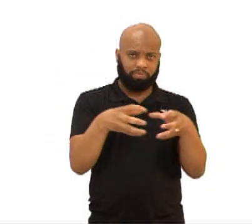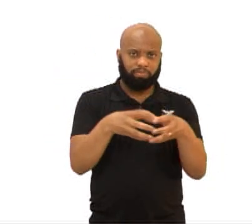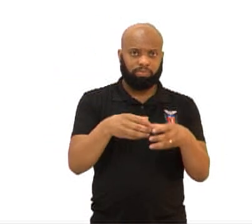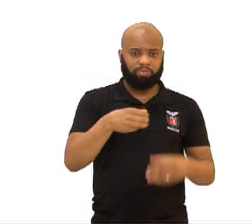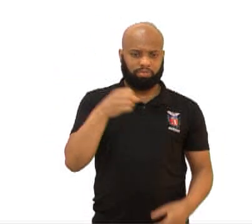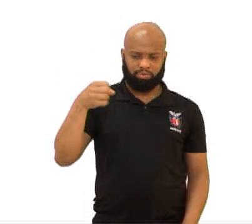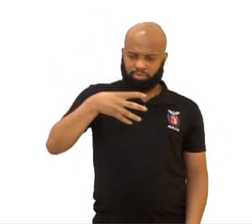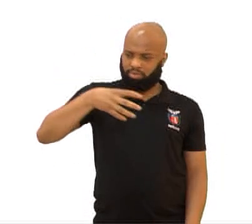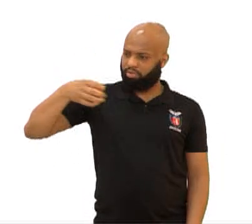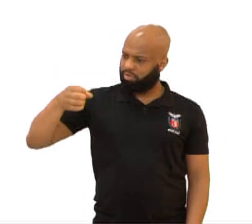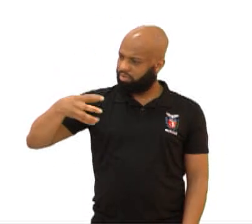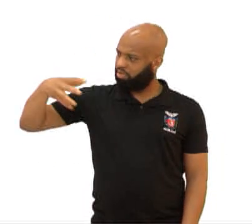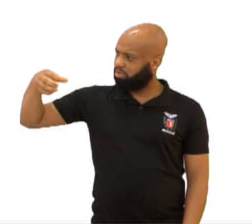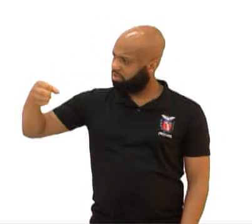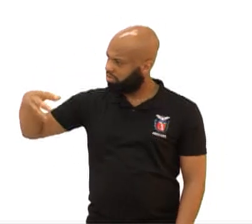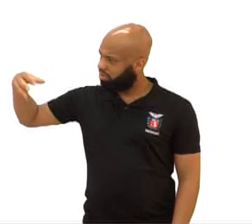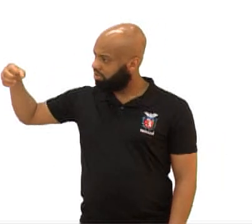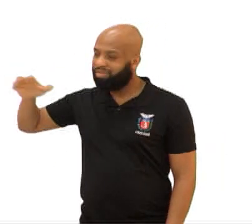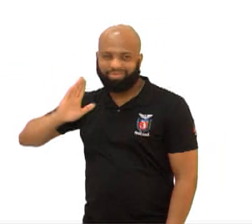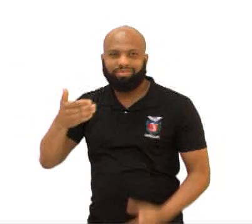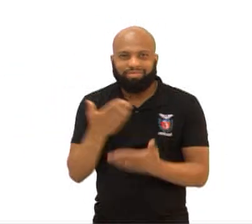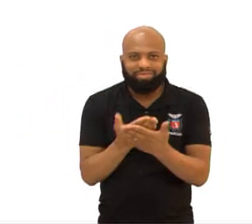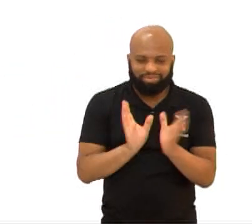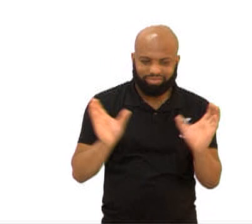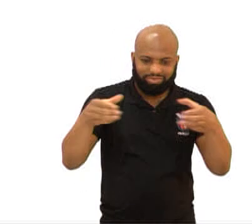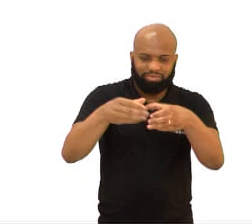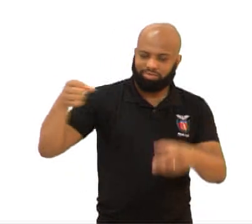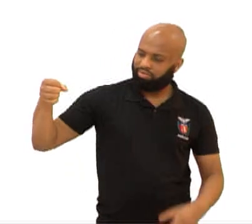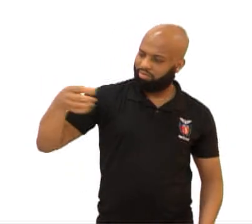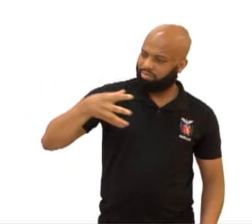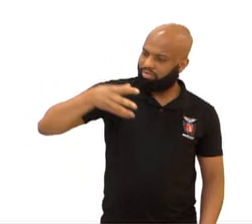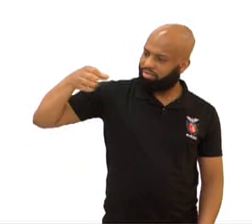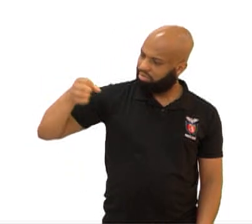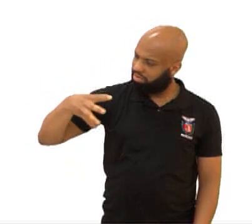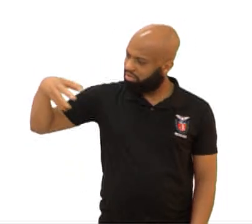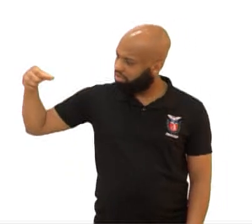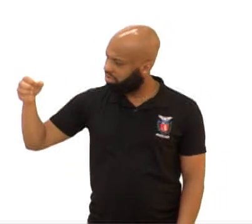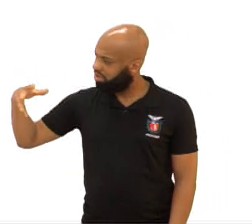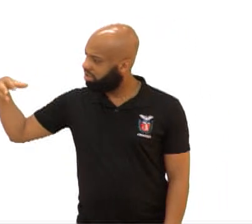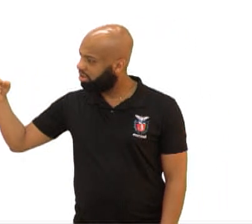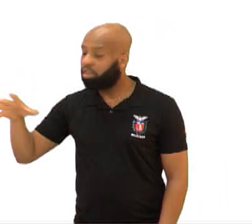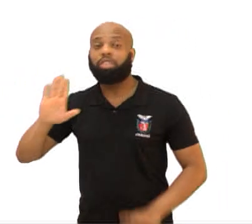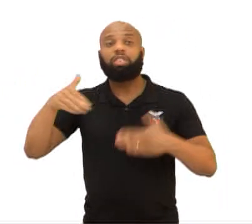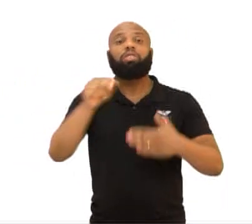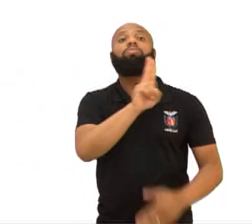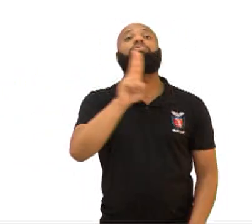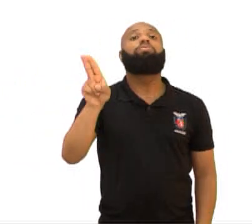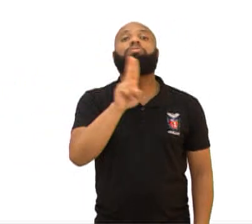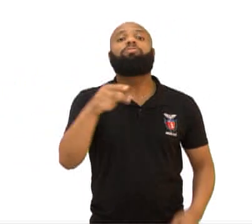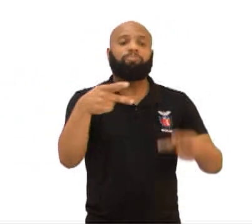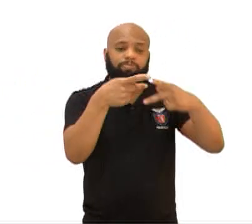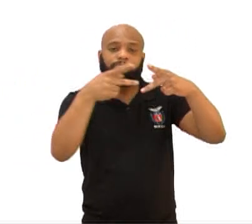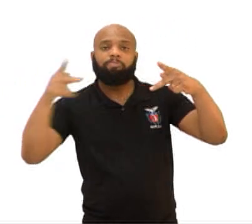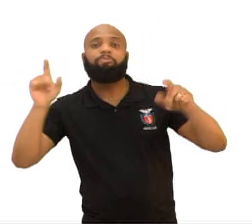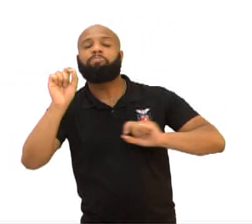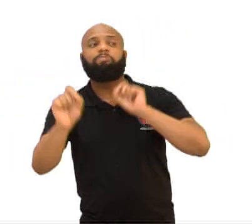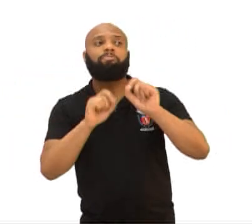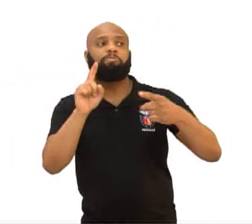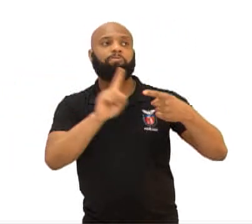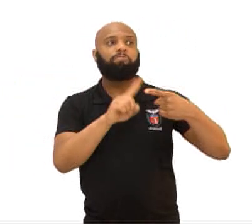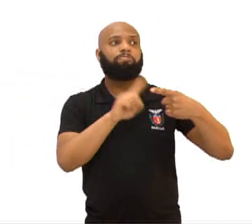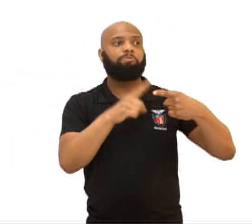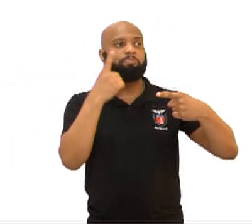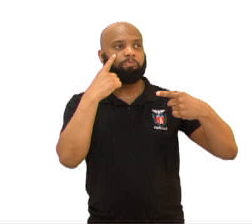e quinidária. Então, a gente já trabalhou porífera e quinidária durante as aulas esse ano. O nome da proteína é, vamos às